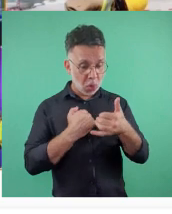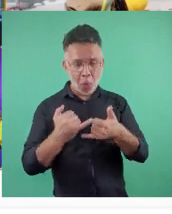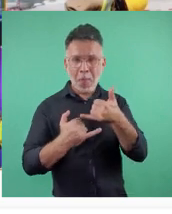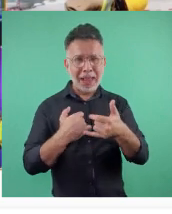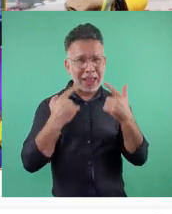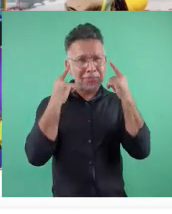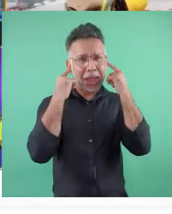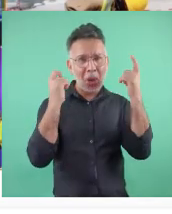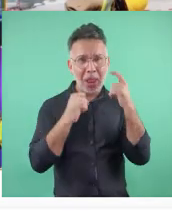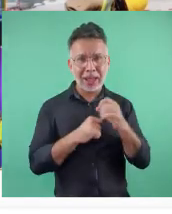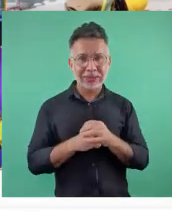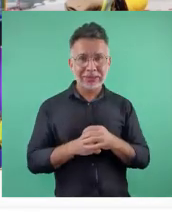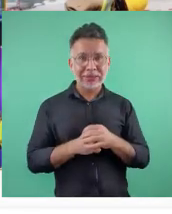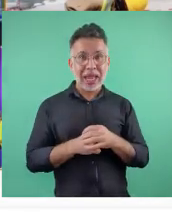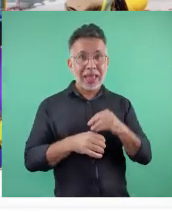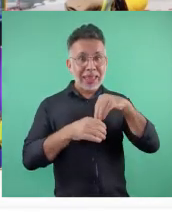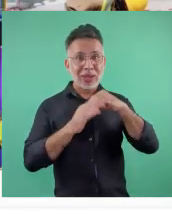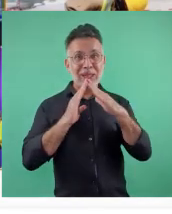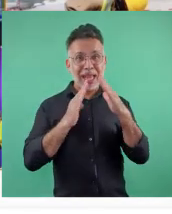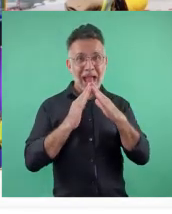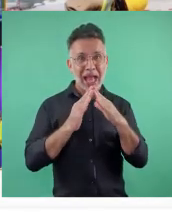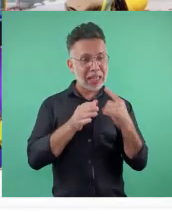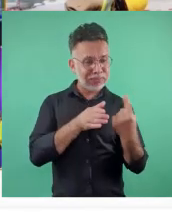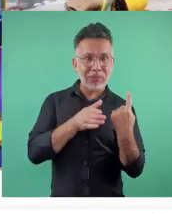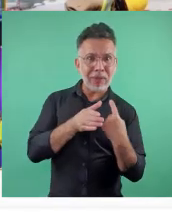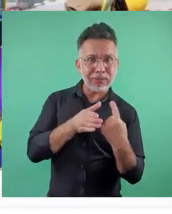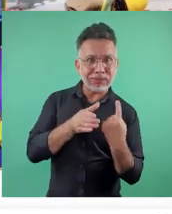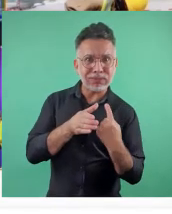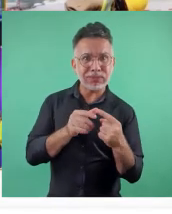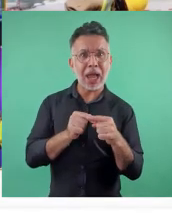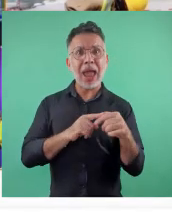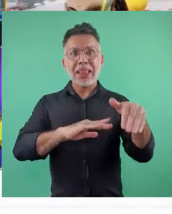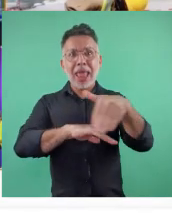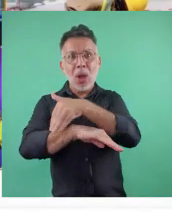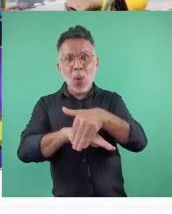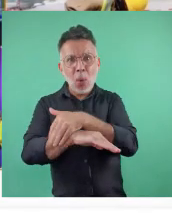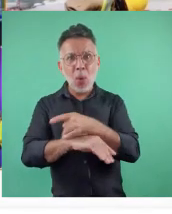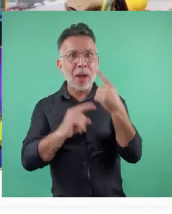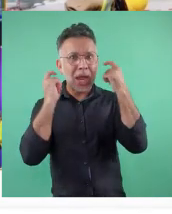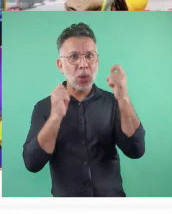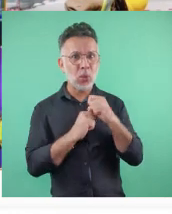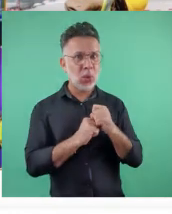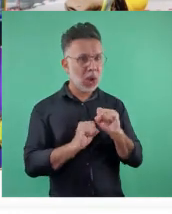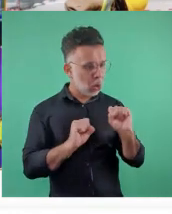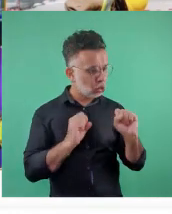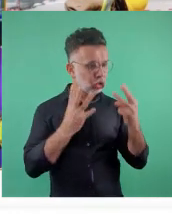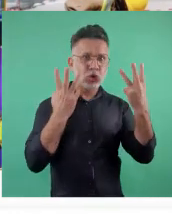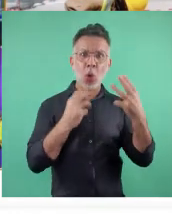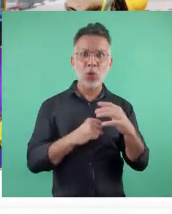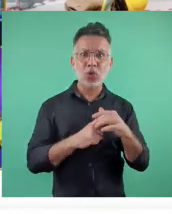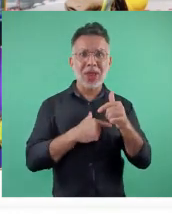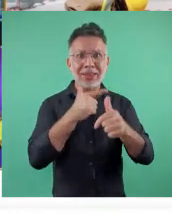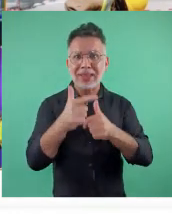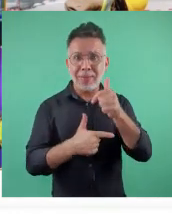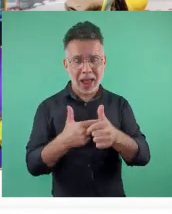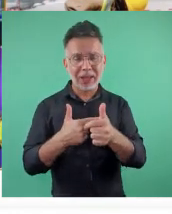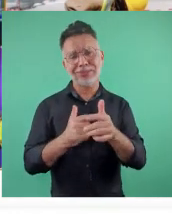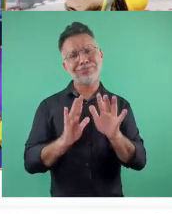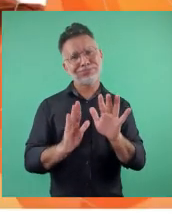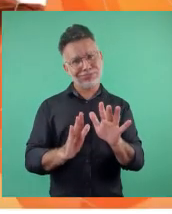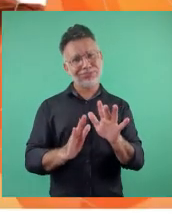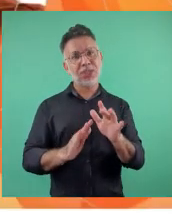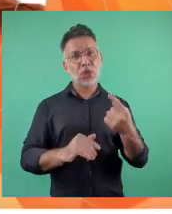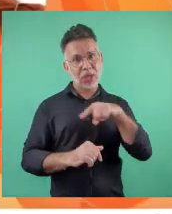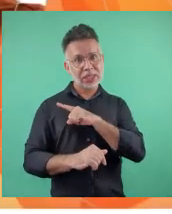casa, ruído na rua, os shows, trabalho, ou seja, nós estamos realmente num mundo